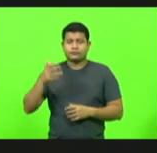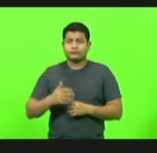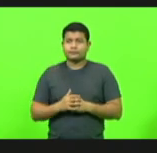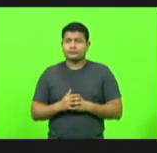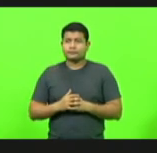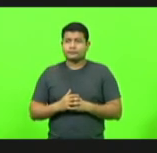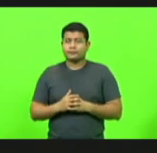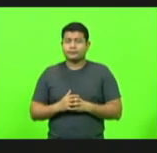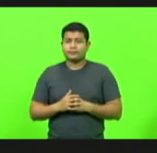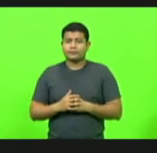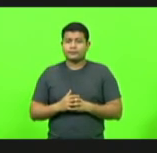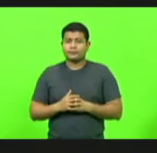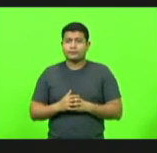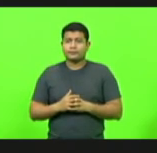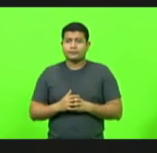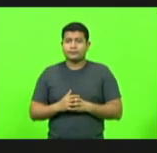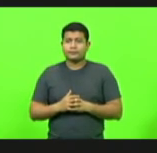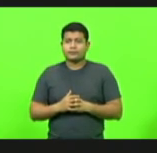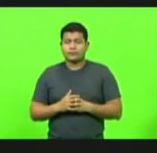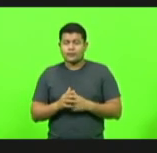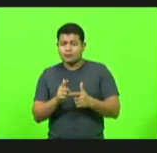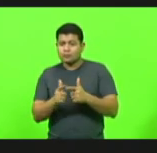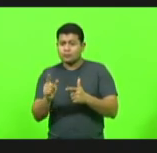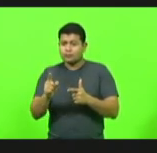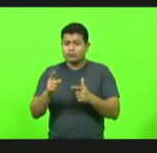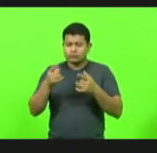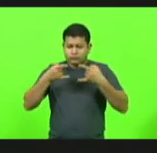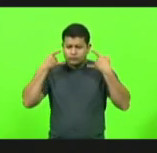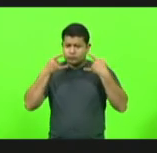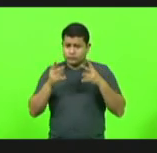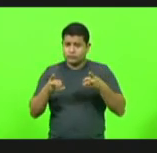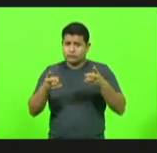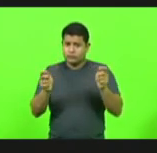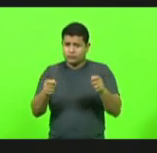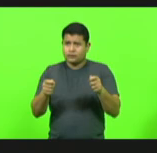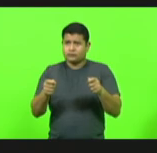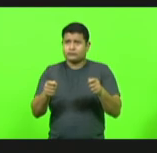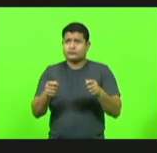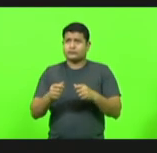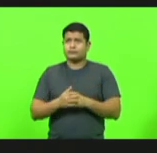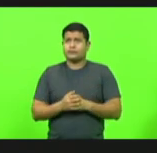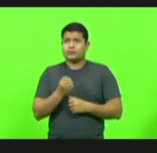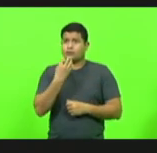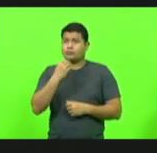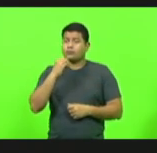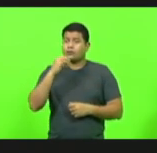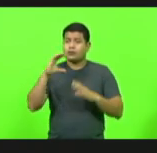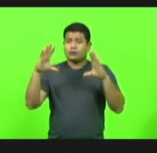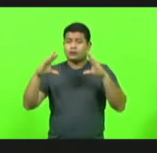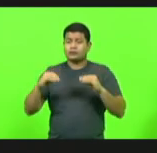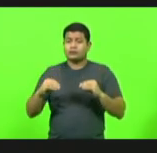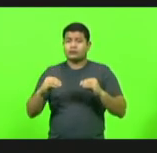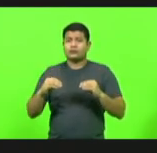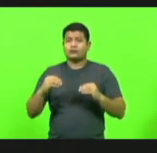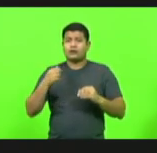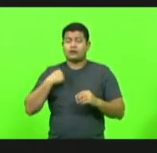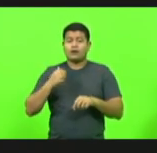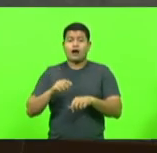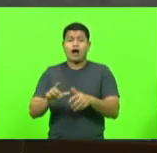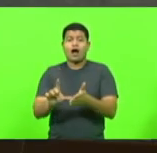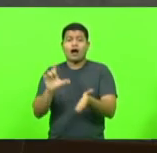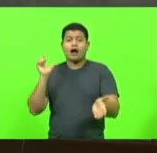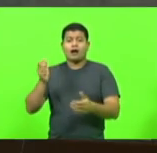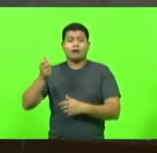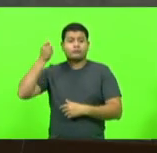Tudo bem falar com a máscara? Todo mundo escuta? Tá ok, então. Boa noite. Eu vou fazer minha